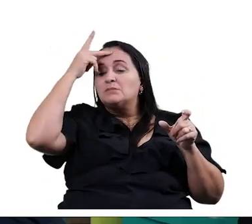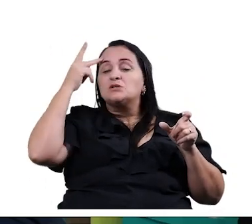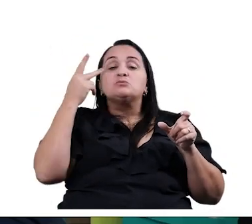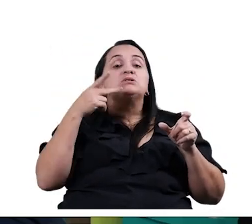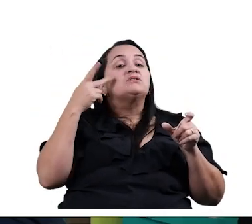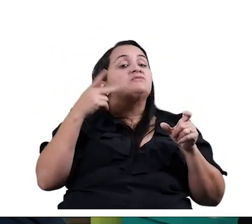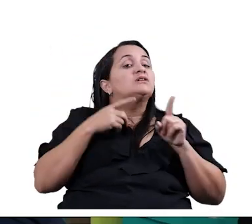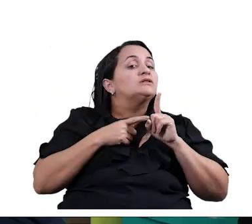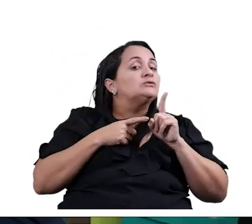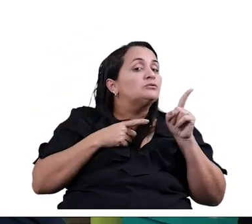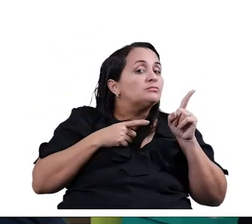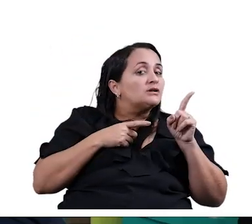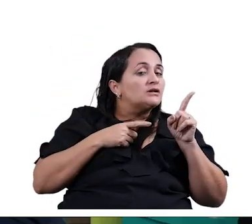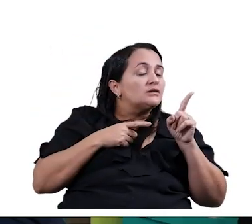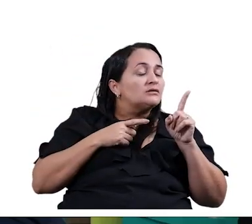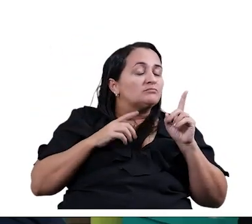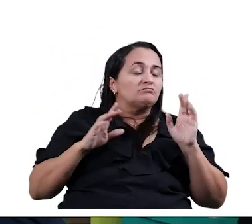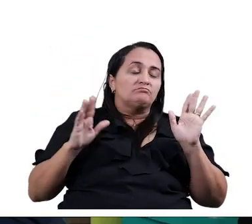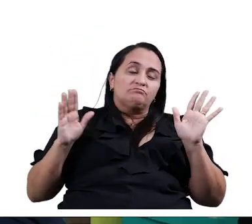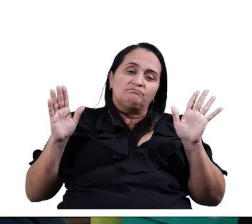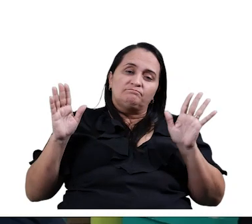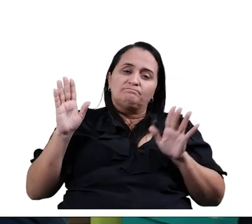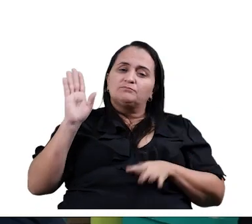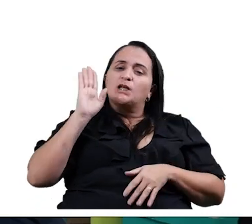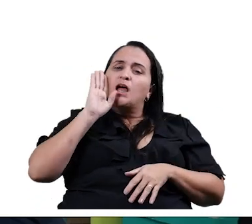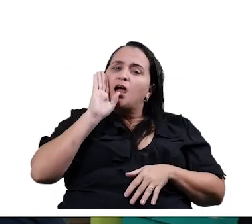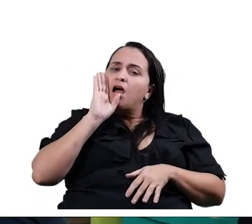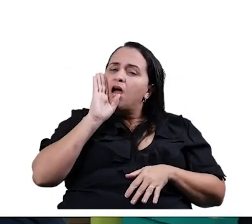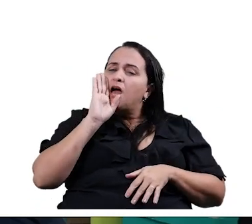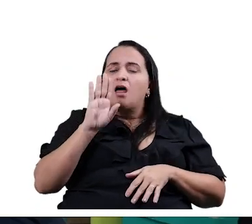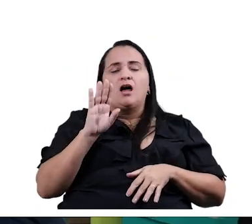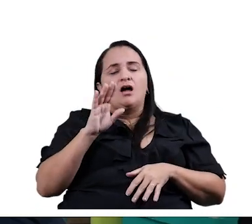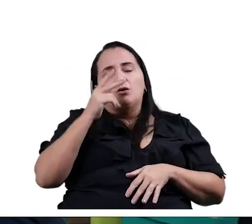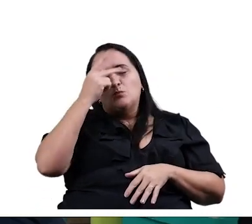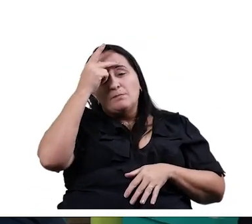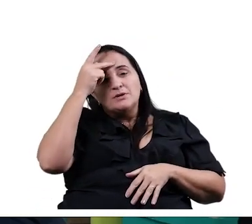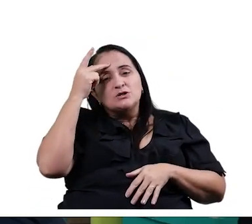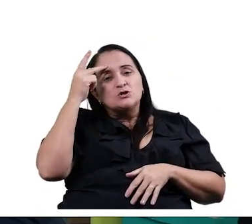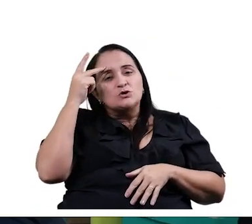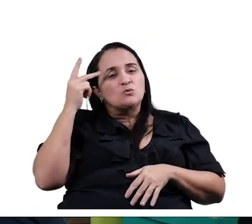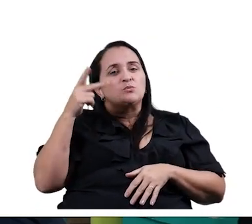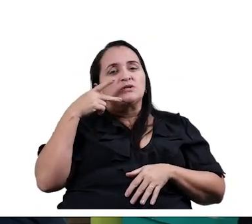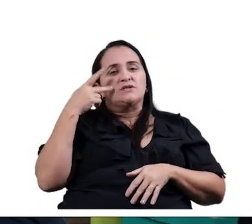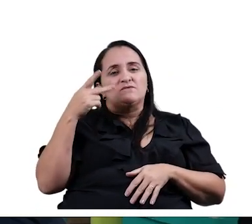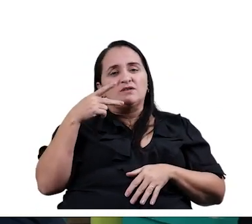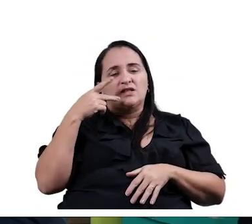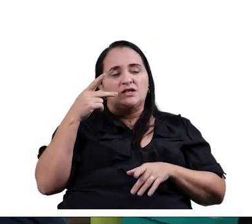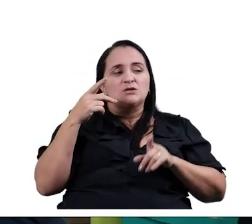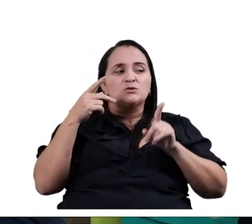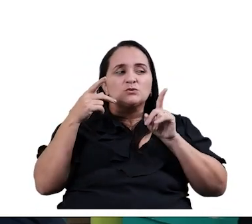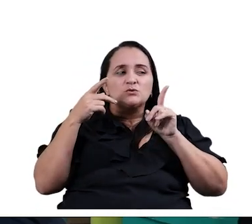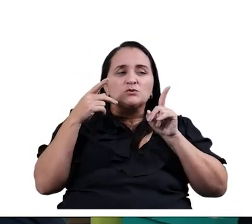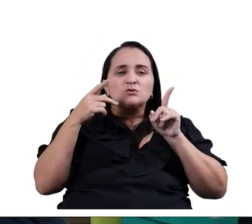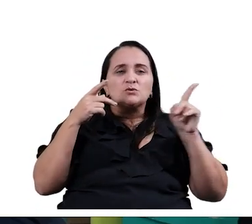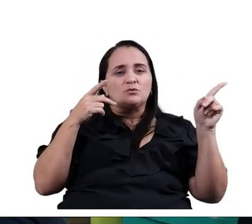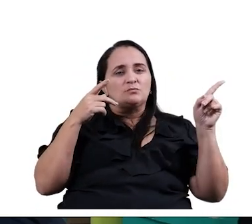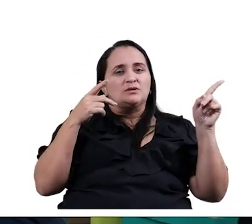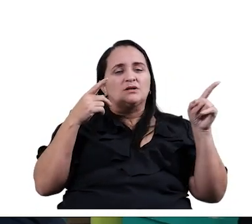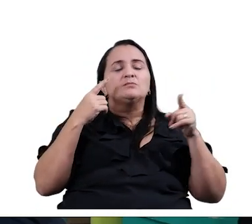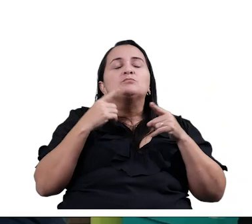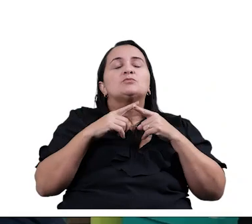Claro que alguém está falando sobre ele. Para Michele, como é que você sabe? Por quê? Porque